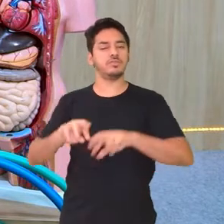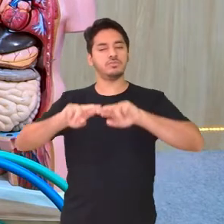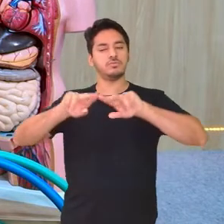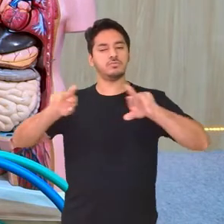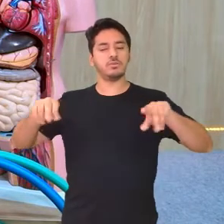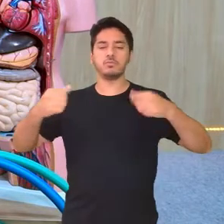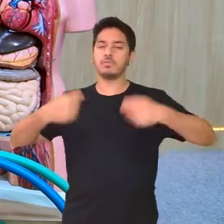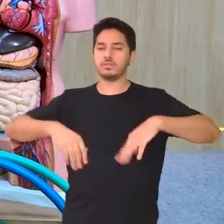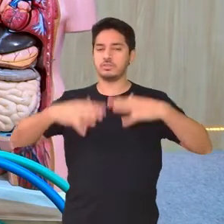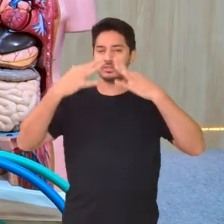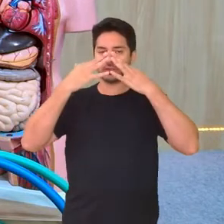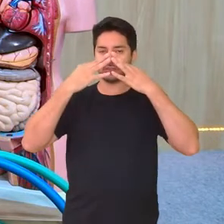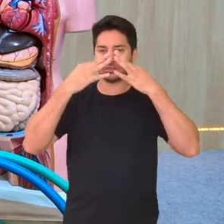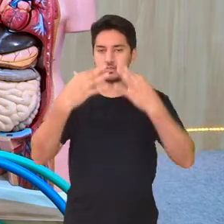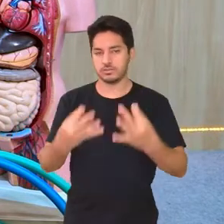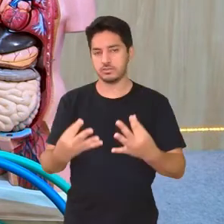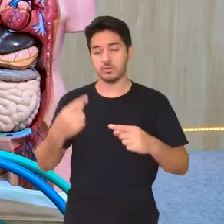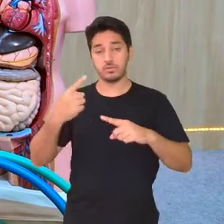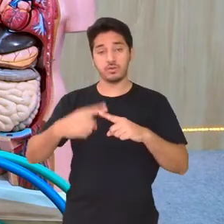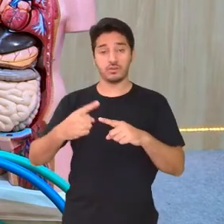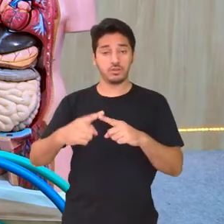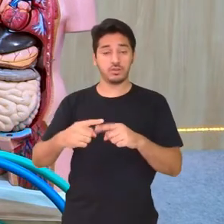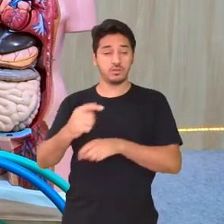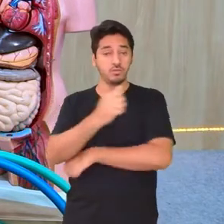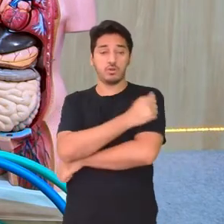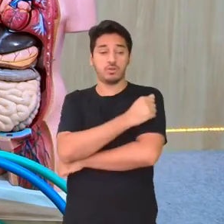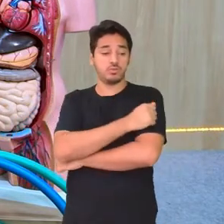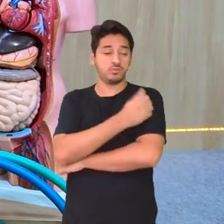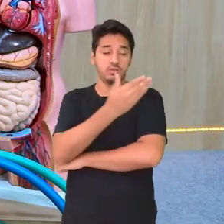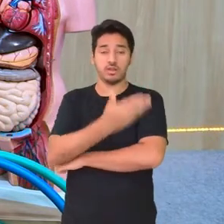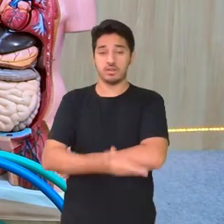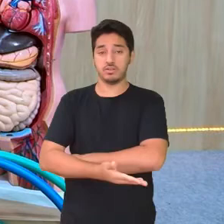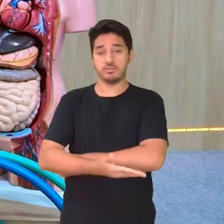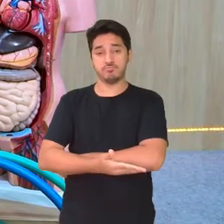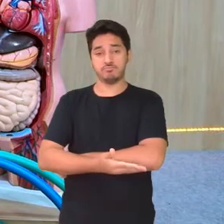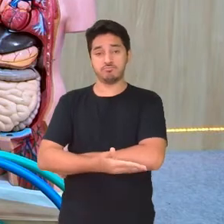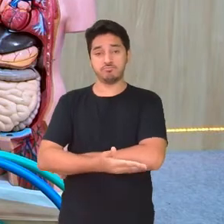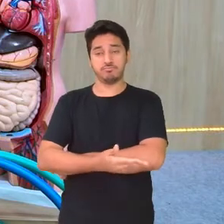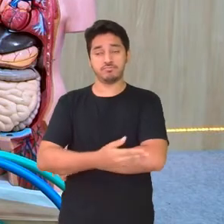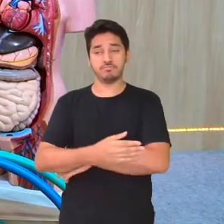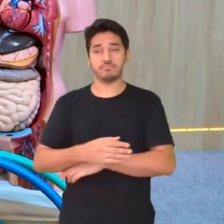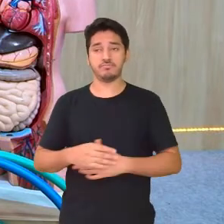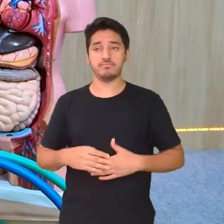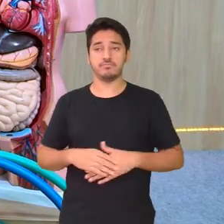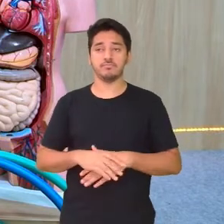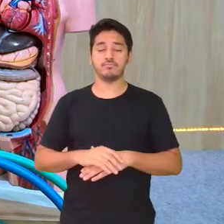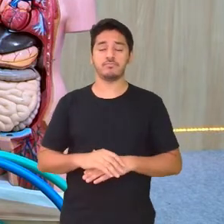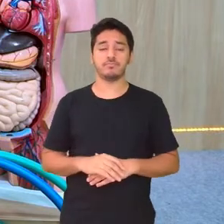muito focado, porque o estudante ele está ali e ele está para ser contemplado.